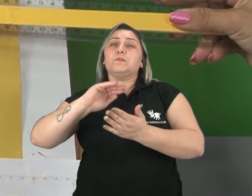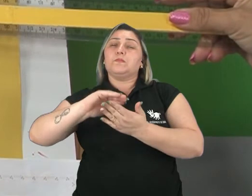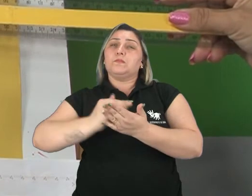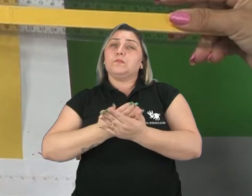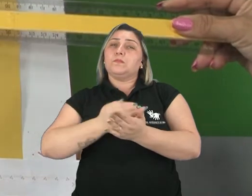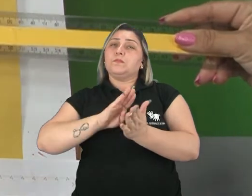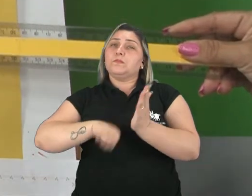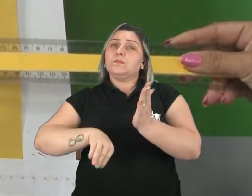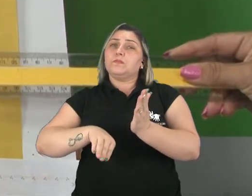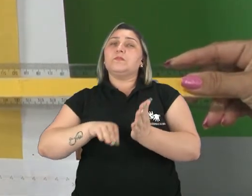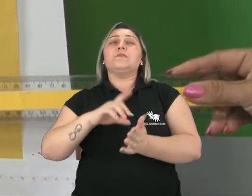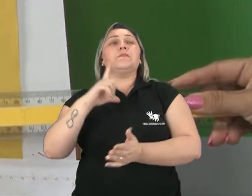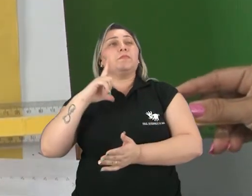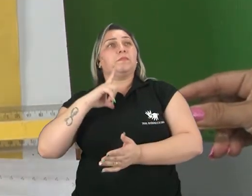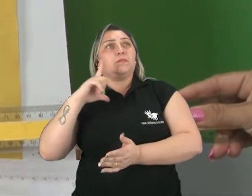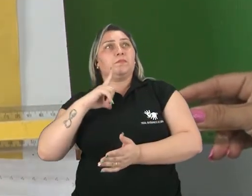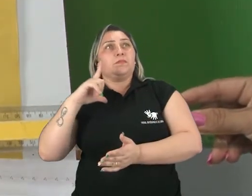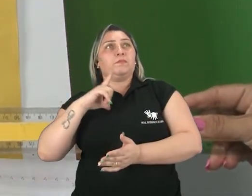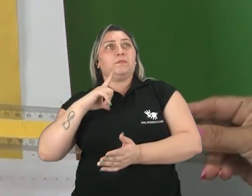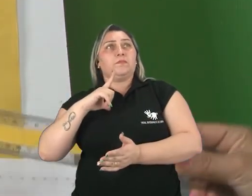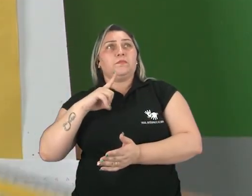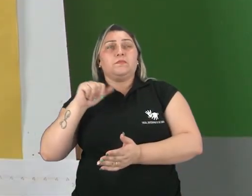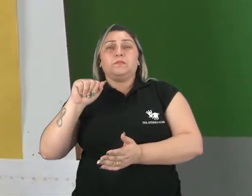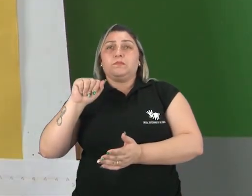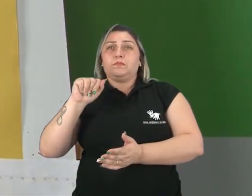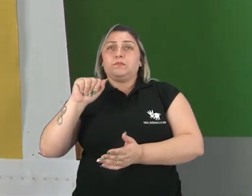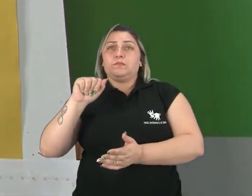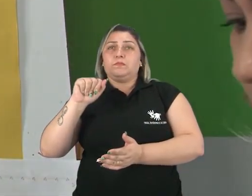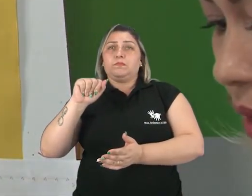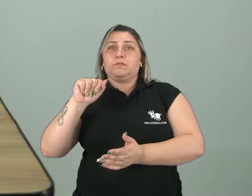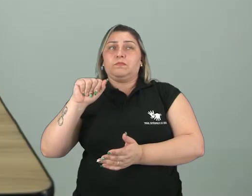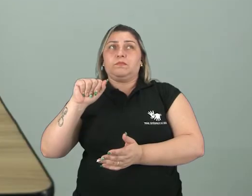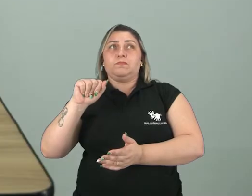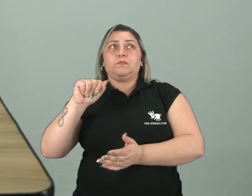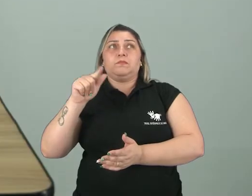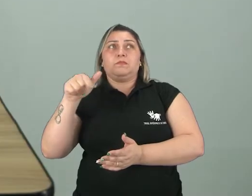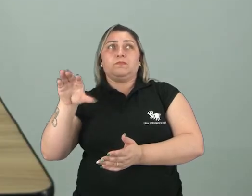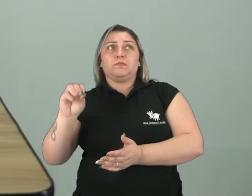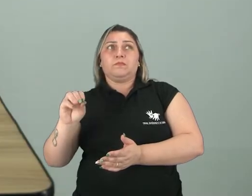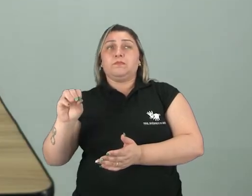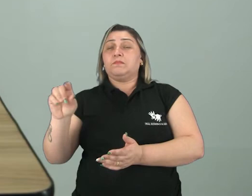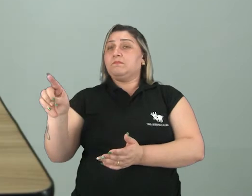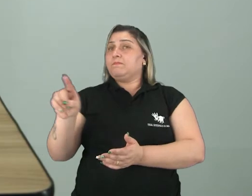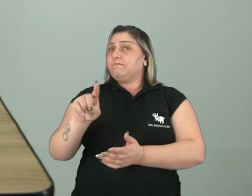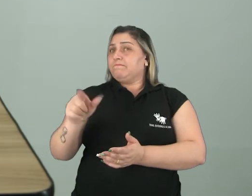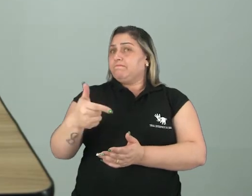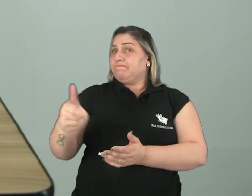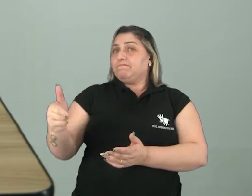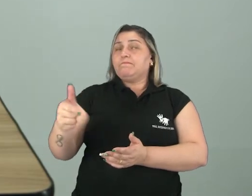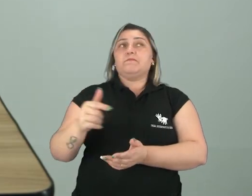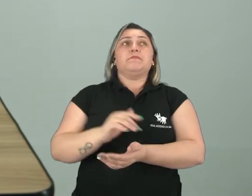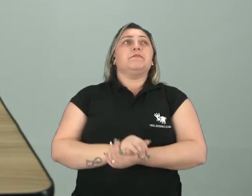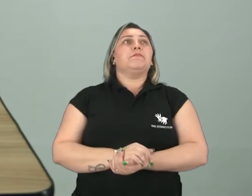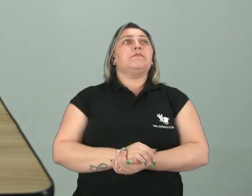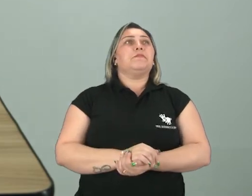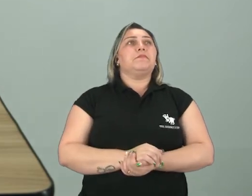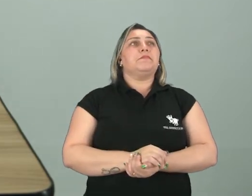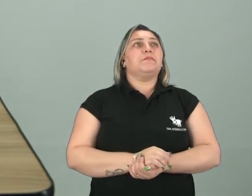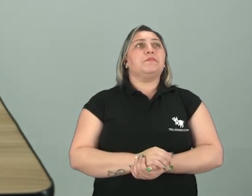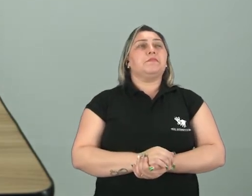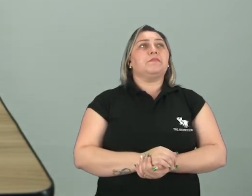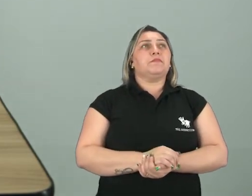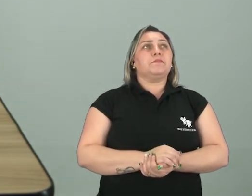mamão temos mais não não não temos eu tenho uma palavra aqui